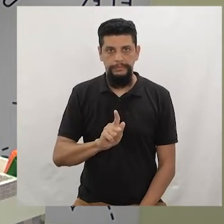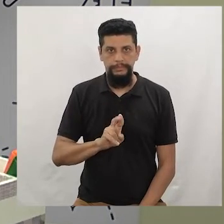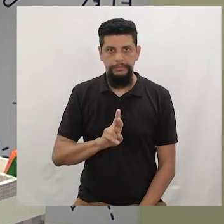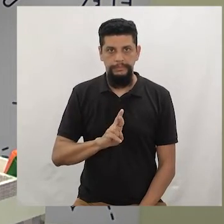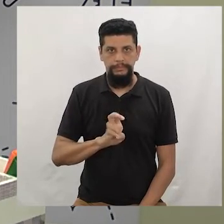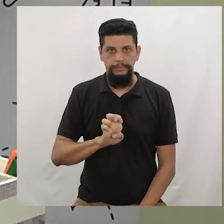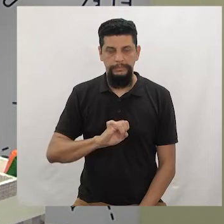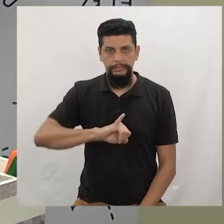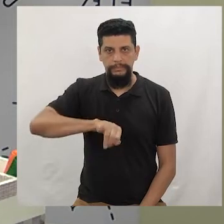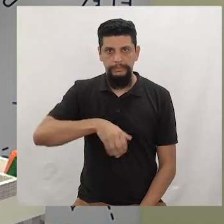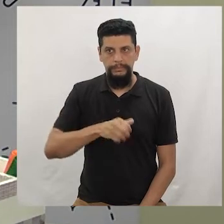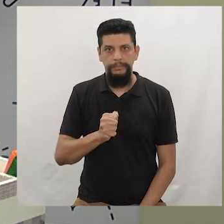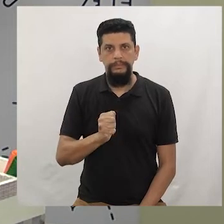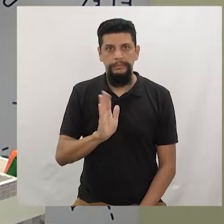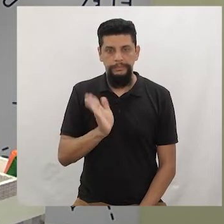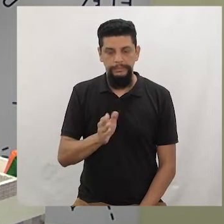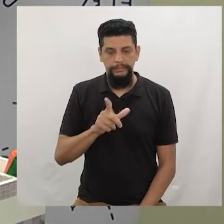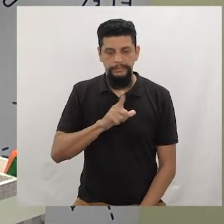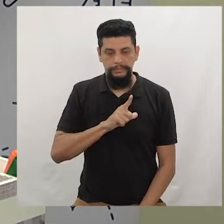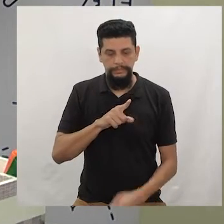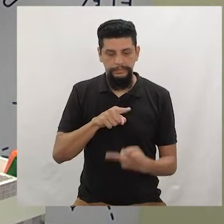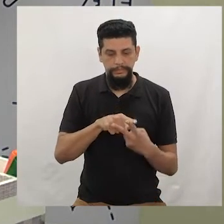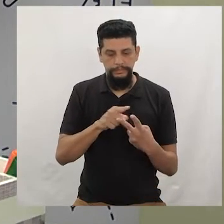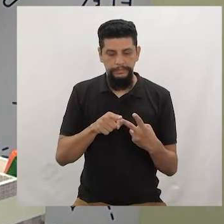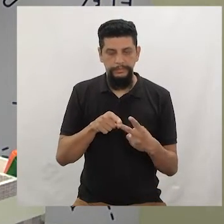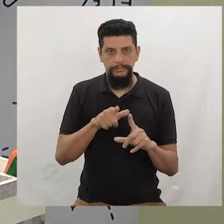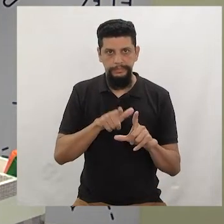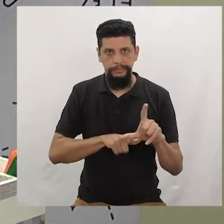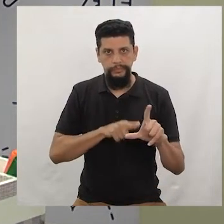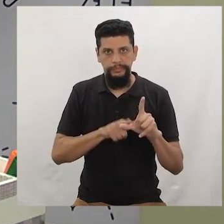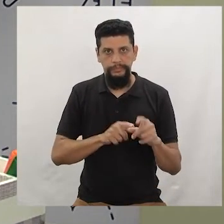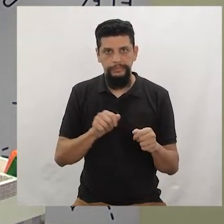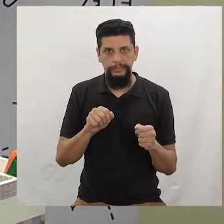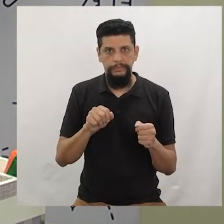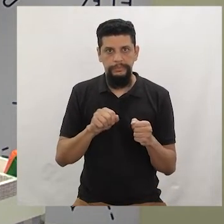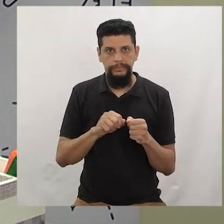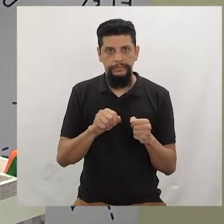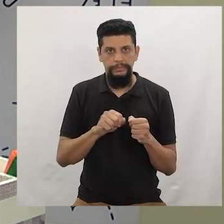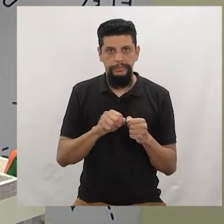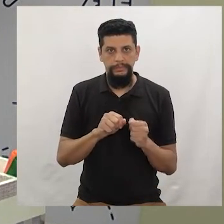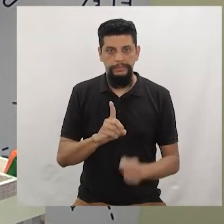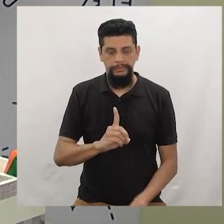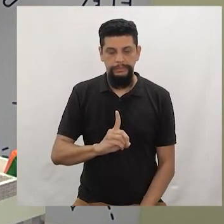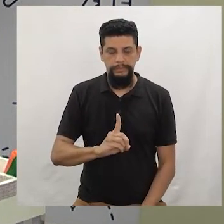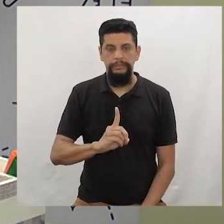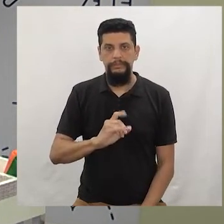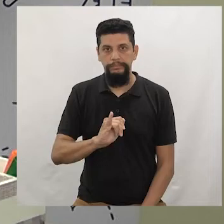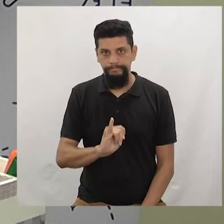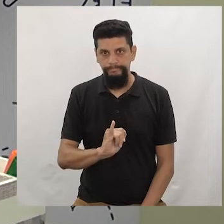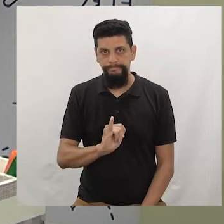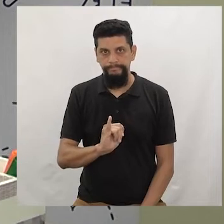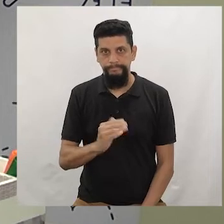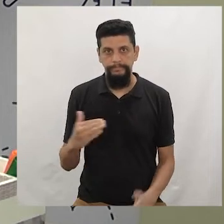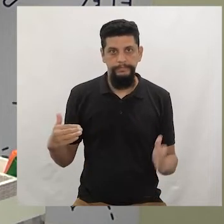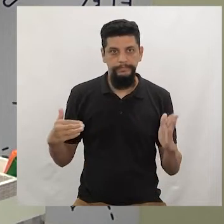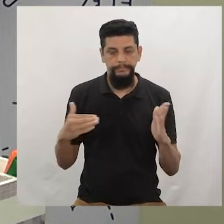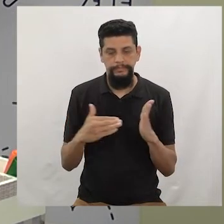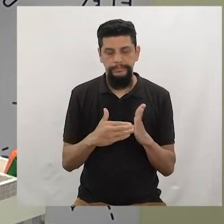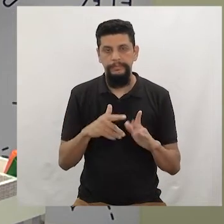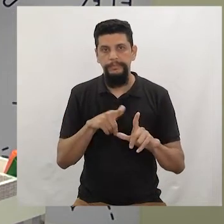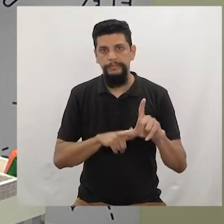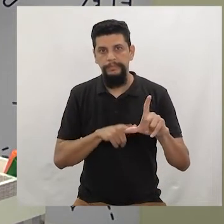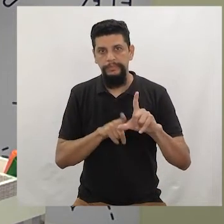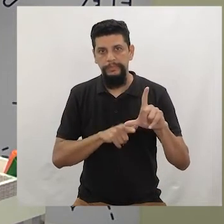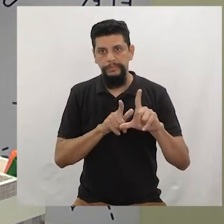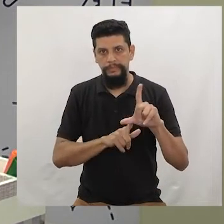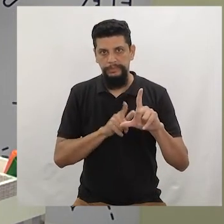igreja. Então, nós já temos duas letras formando DI. E para